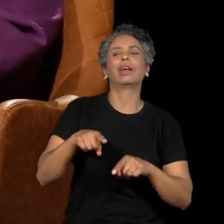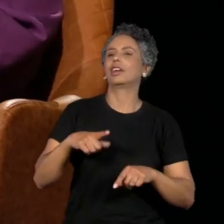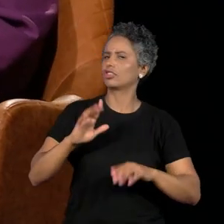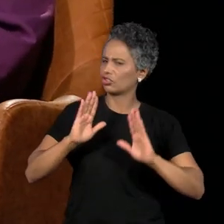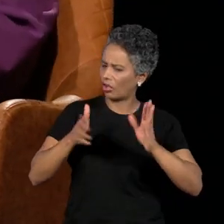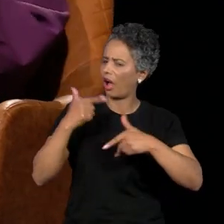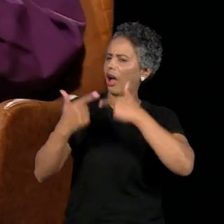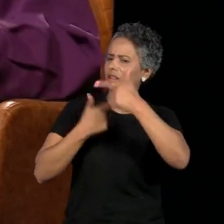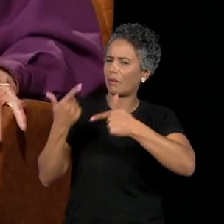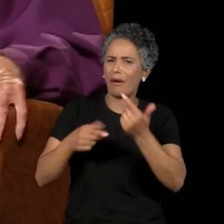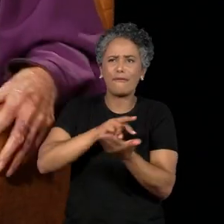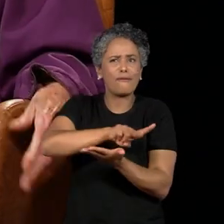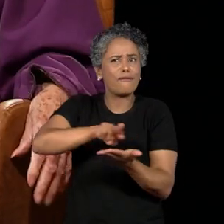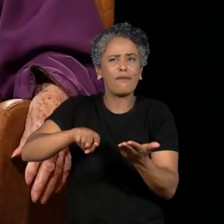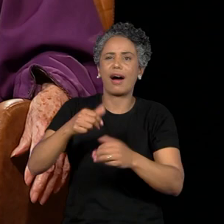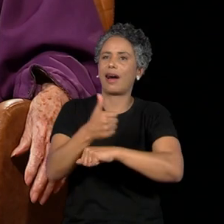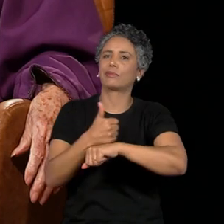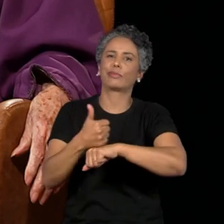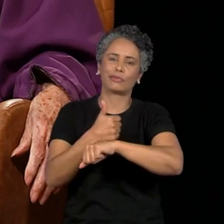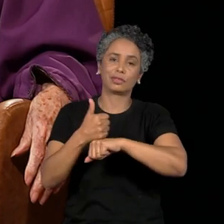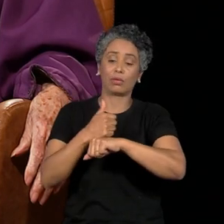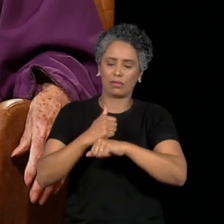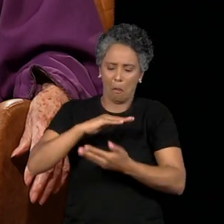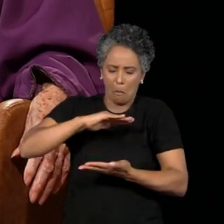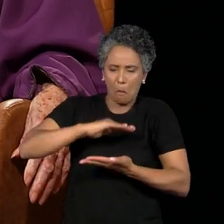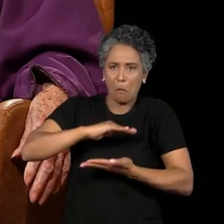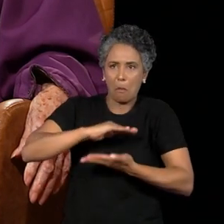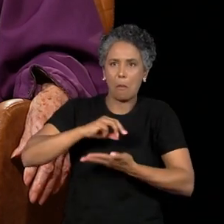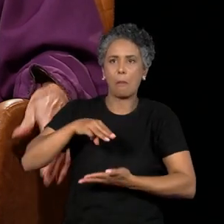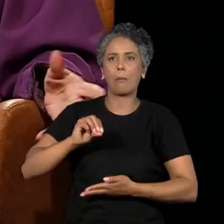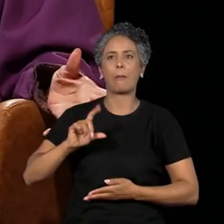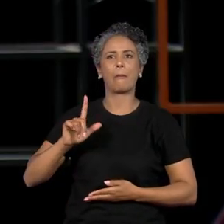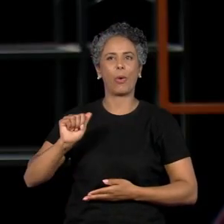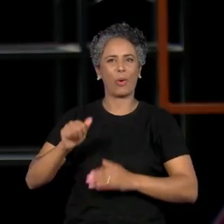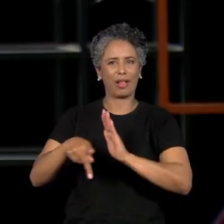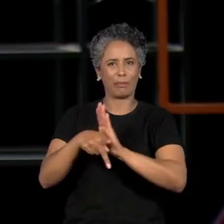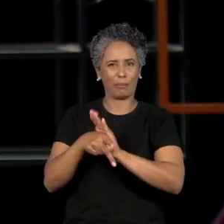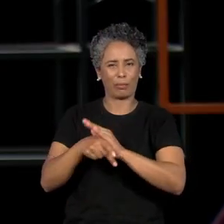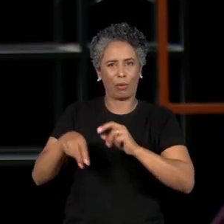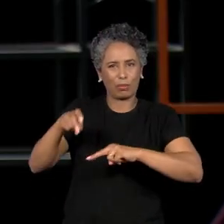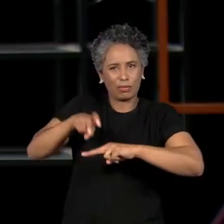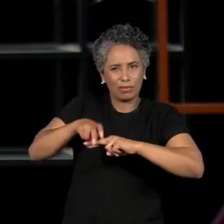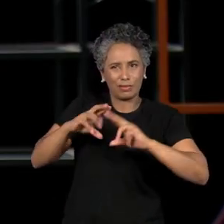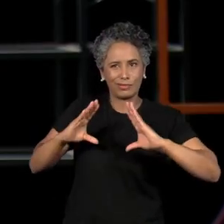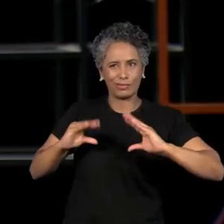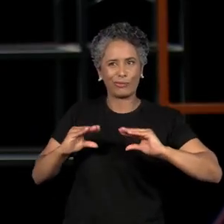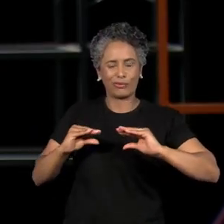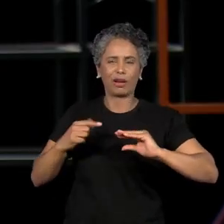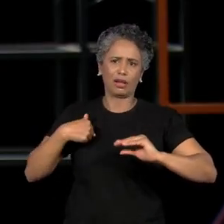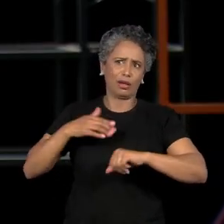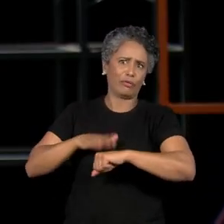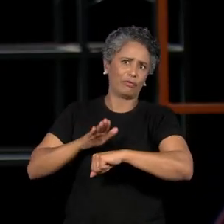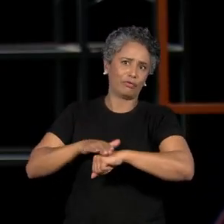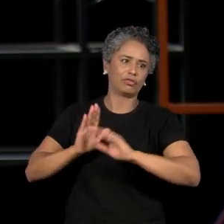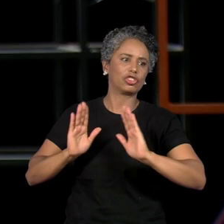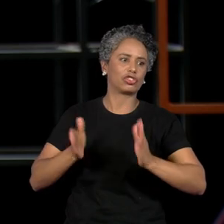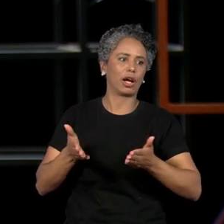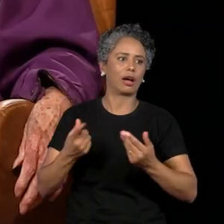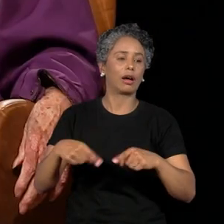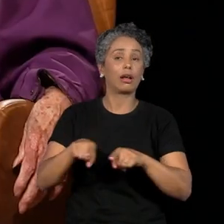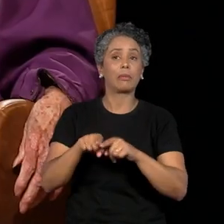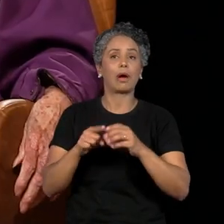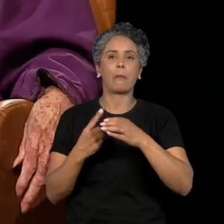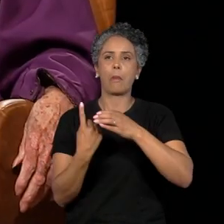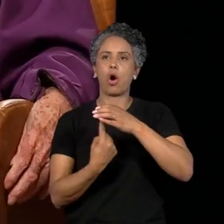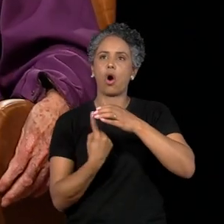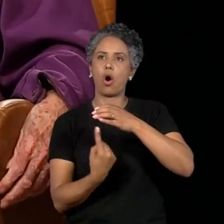Aquela mola para o sofá. E eu fiz muita coisa. E seguiu por aí. Tinha